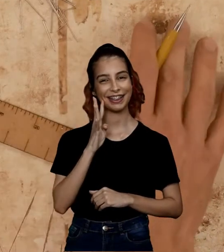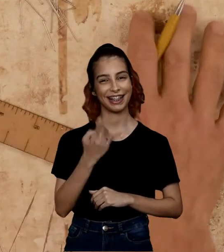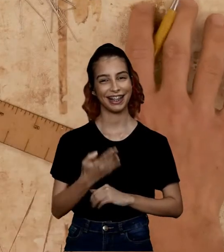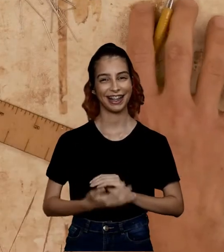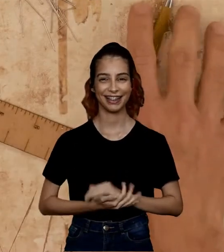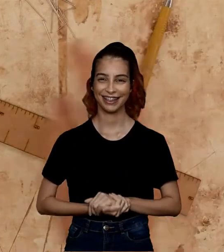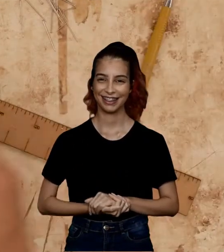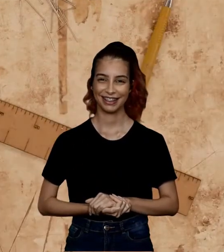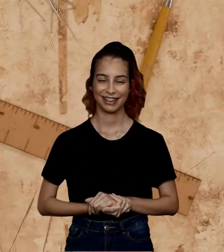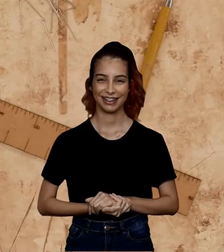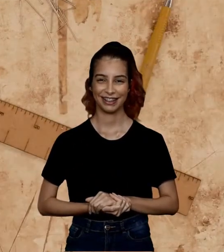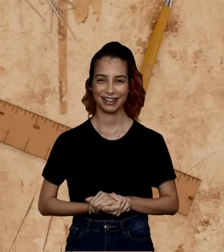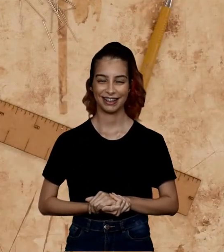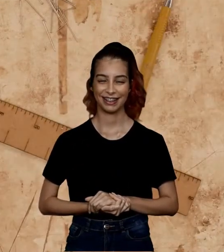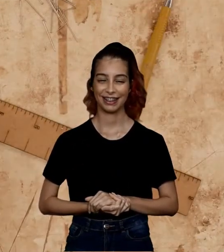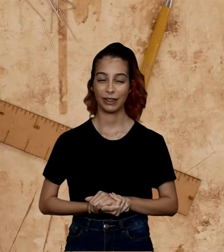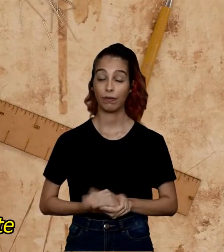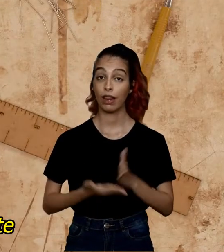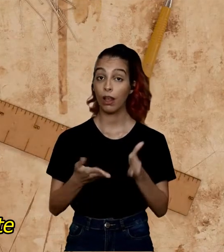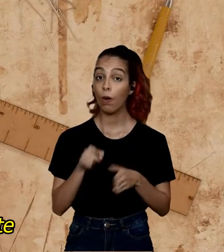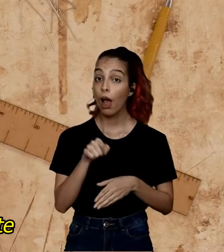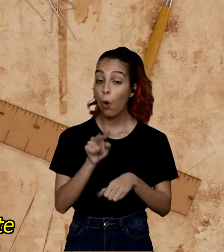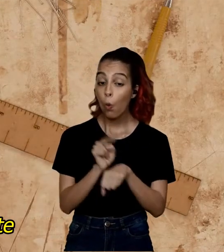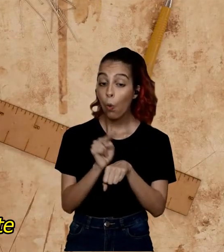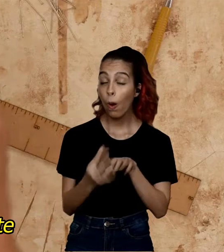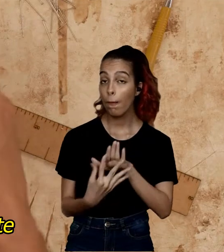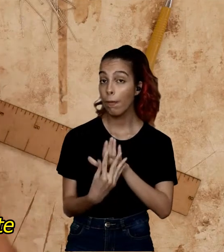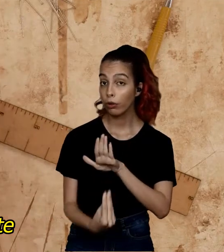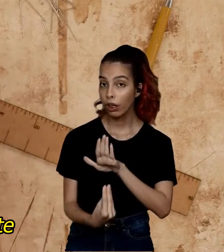Olha só que legal. A partir